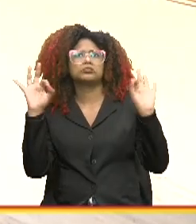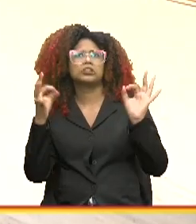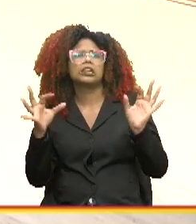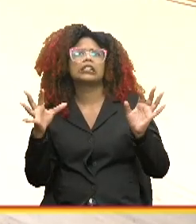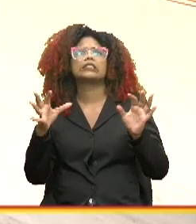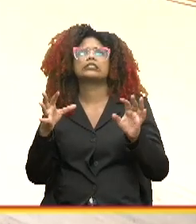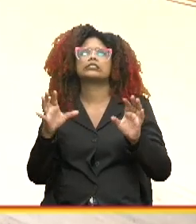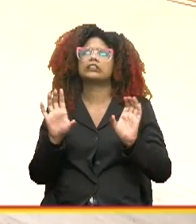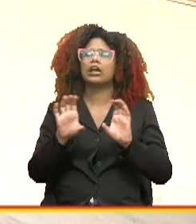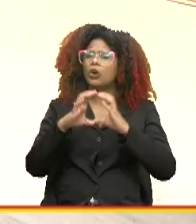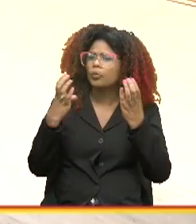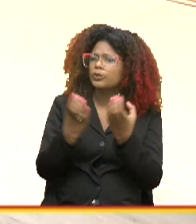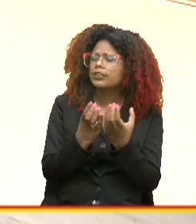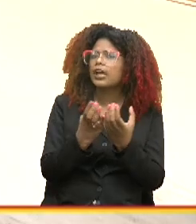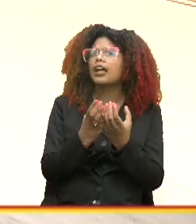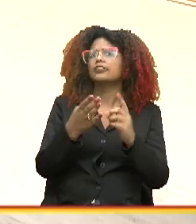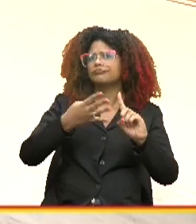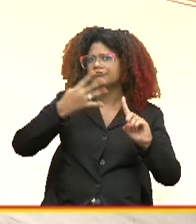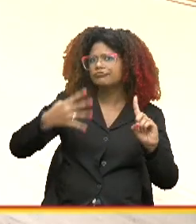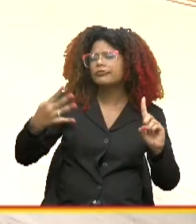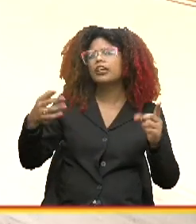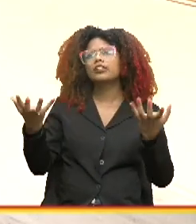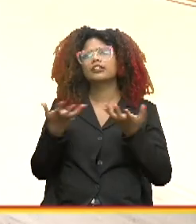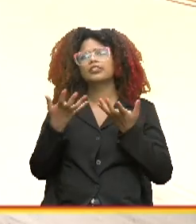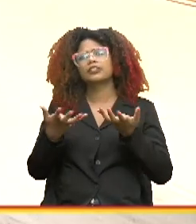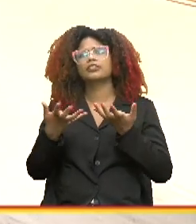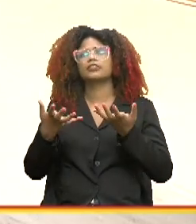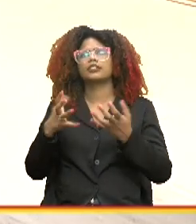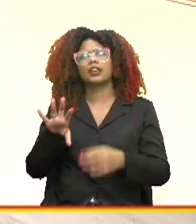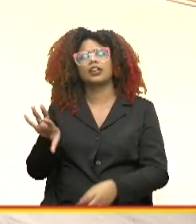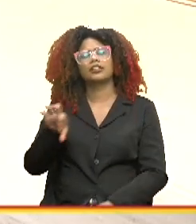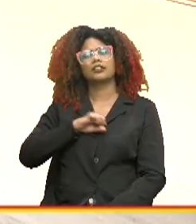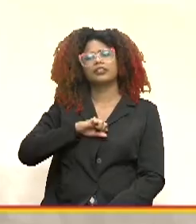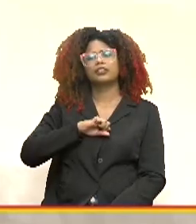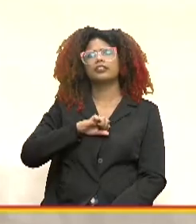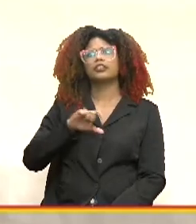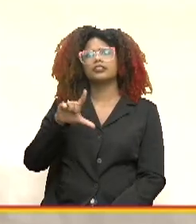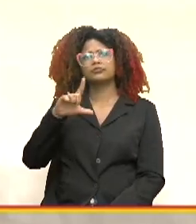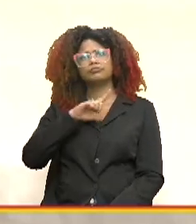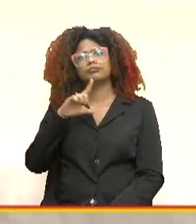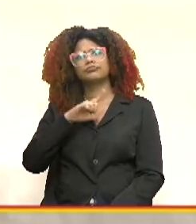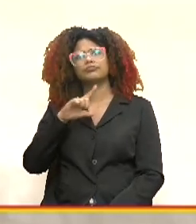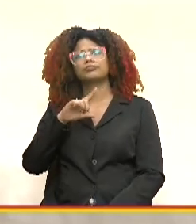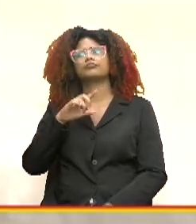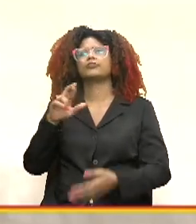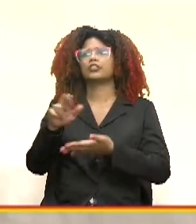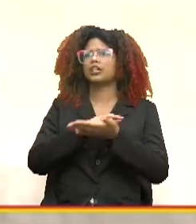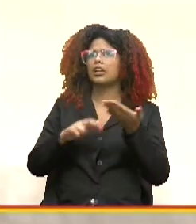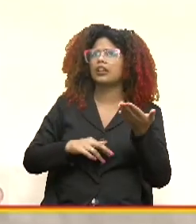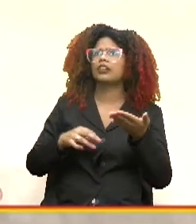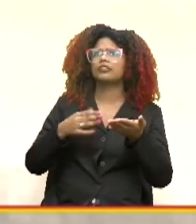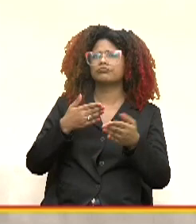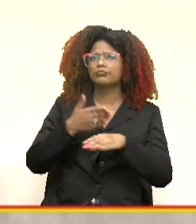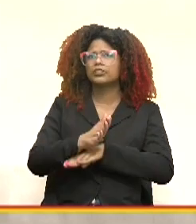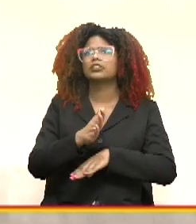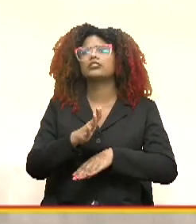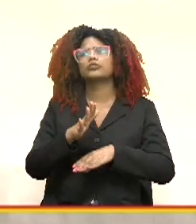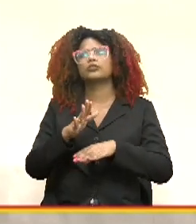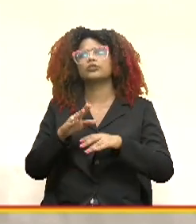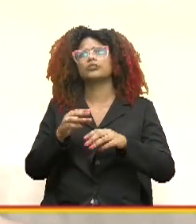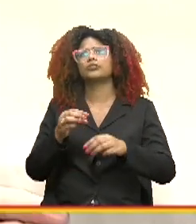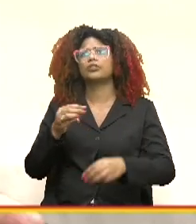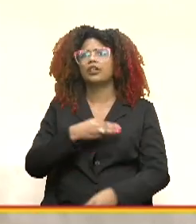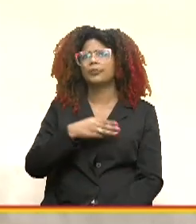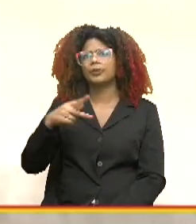lgbtqia mais que querem adotar e mesmo com um parecer desfavoráveis no Ministério Público da assistência